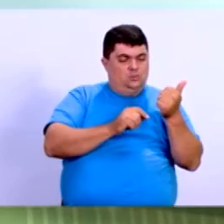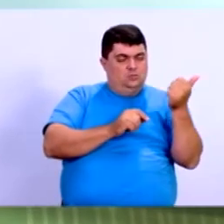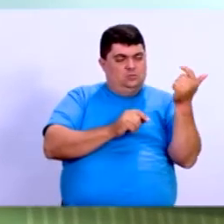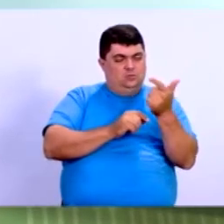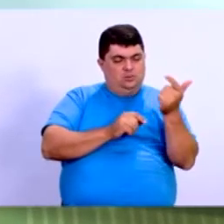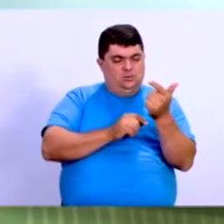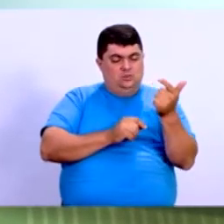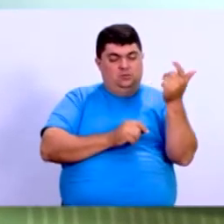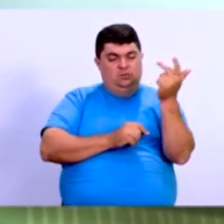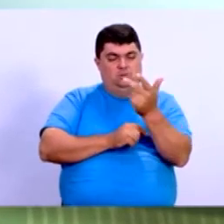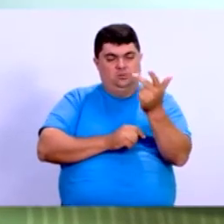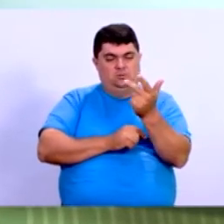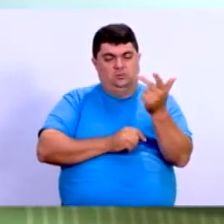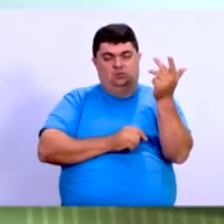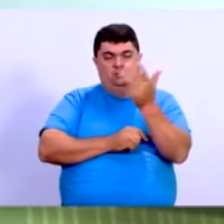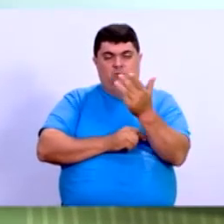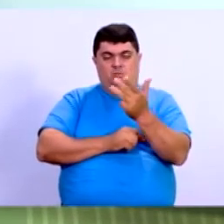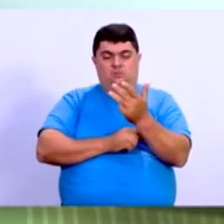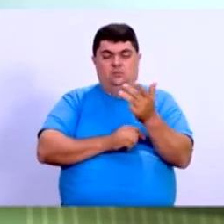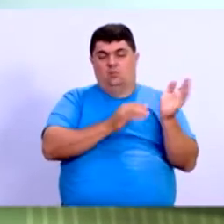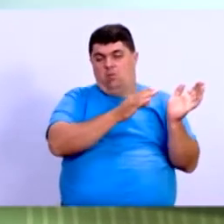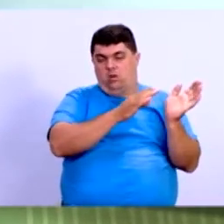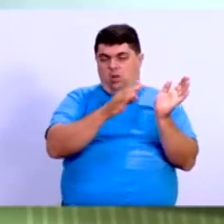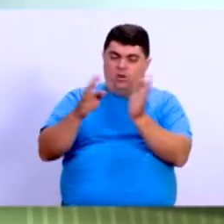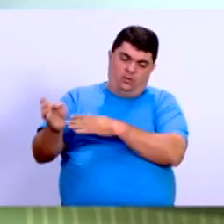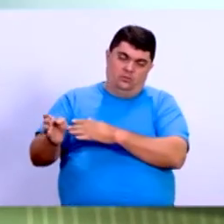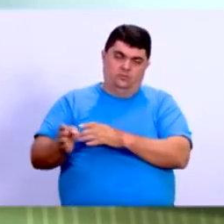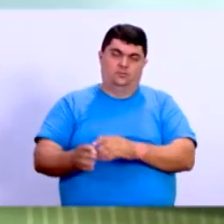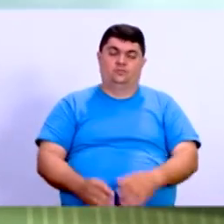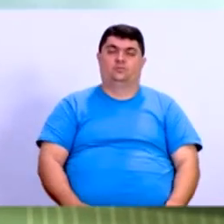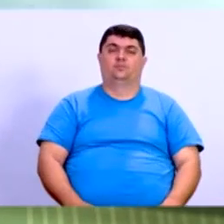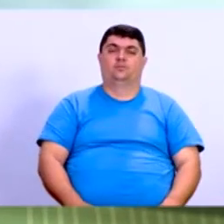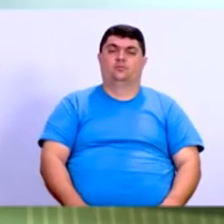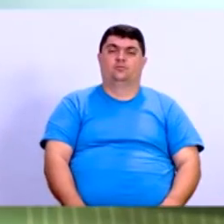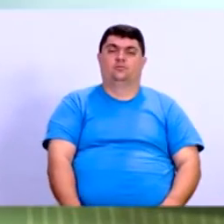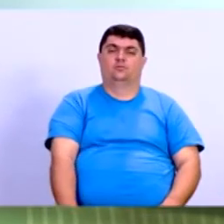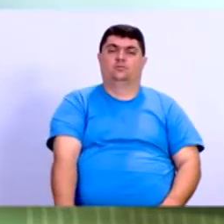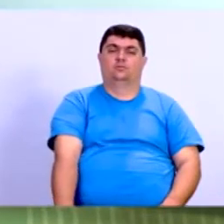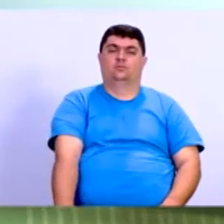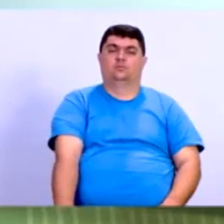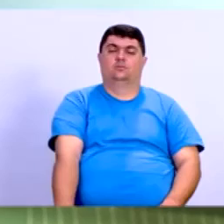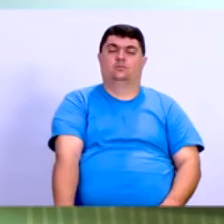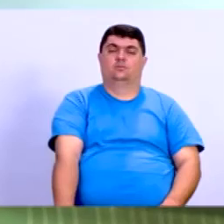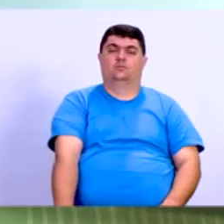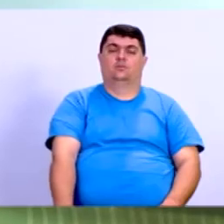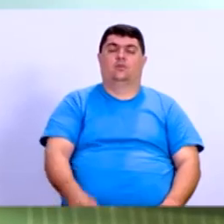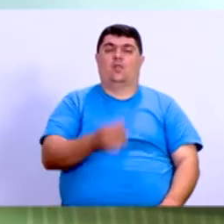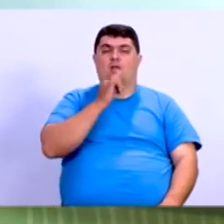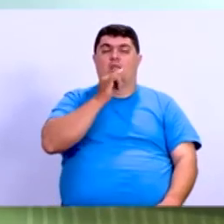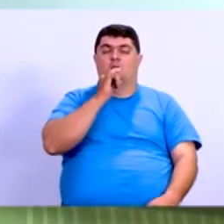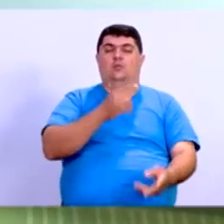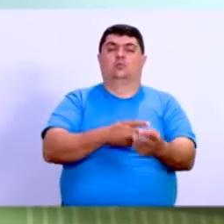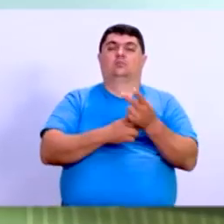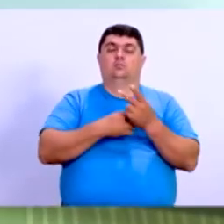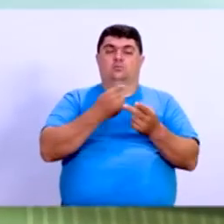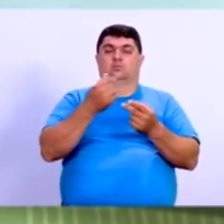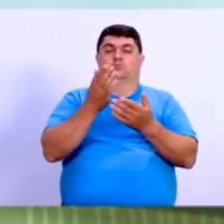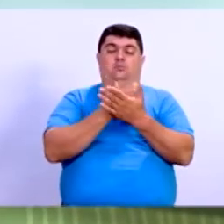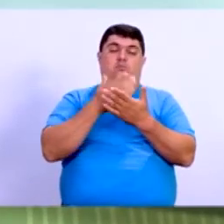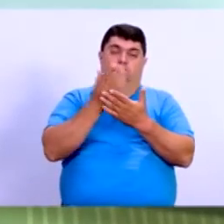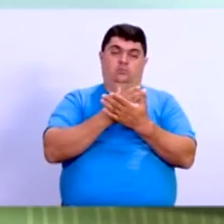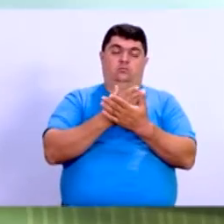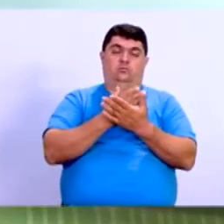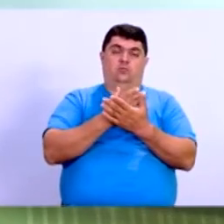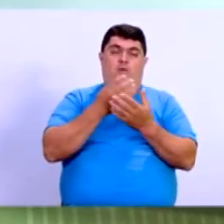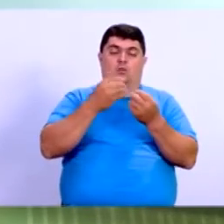um determinado problema. Tá? Por exemplo, no caso que a gente viu aqui, que era o empréstimo de livro, ele mostrou qual